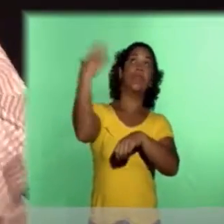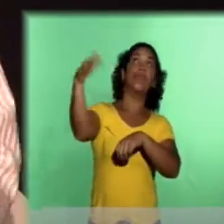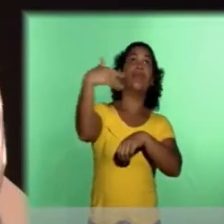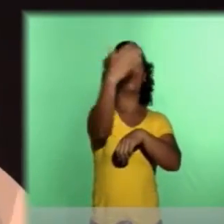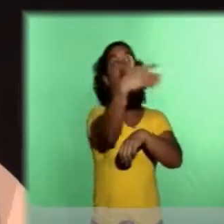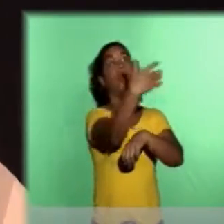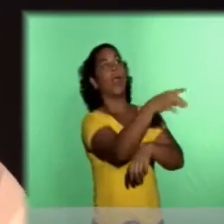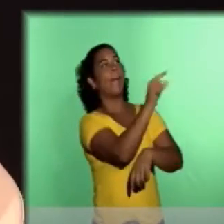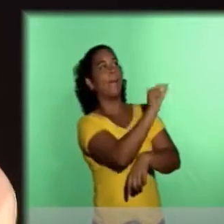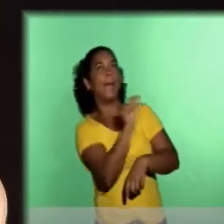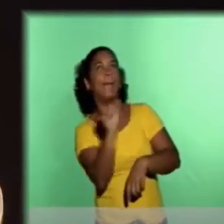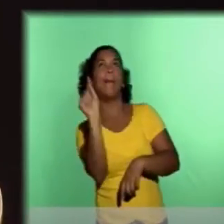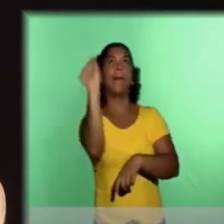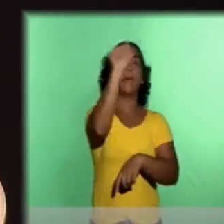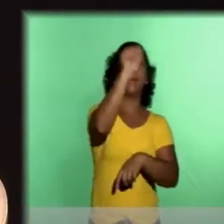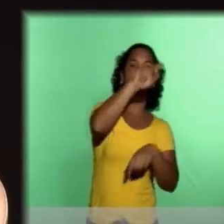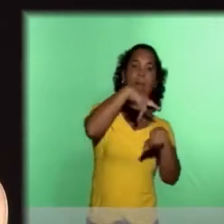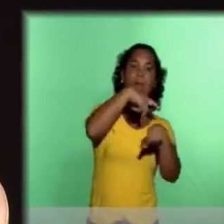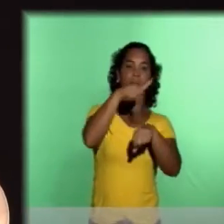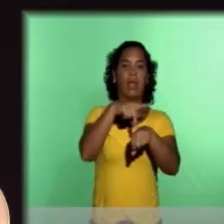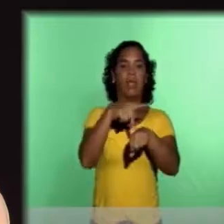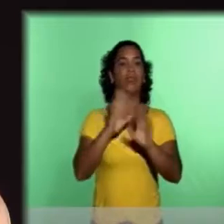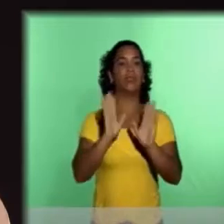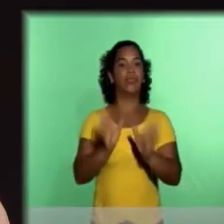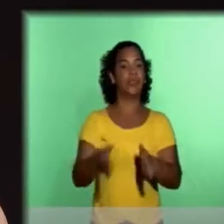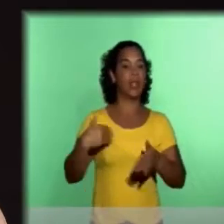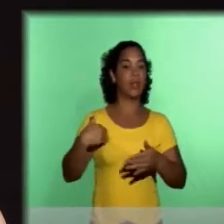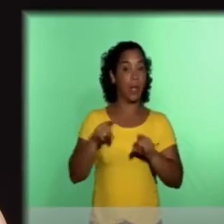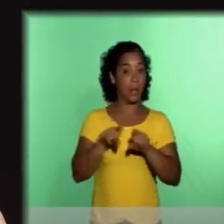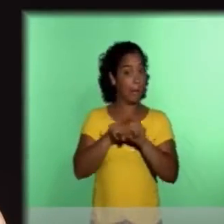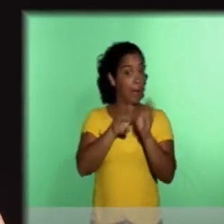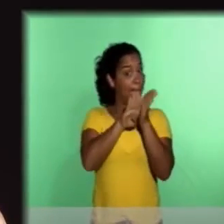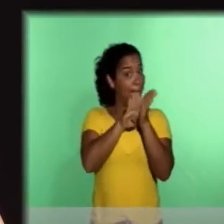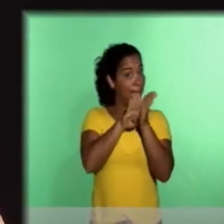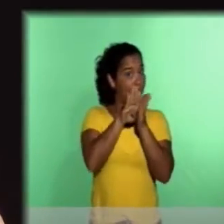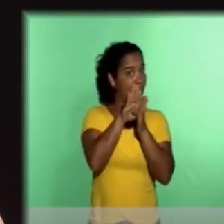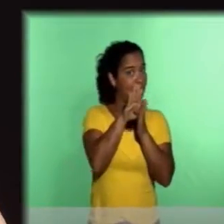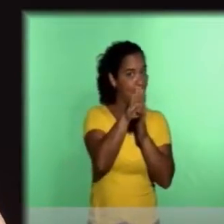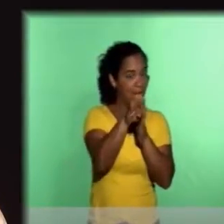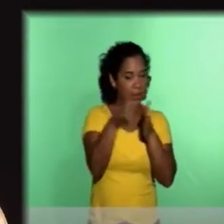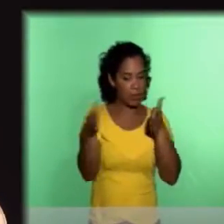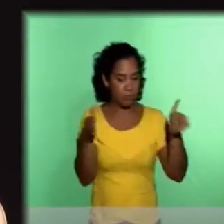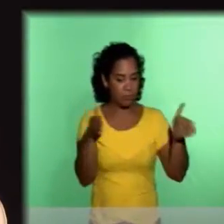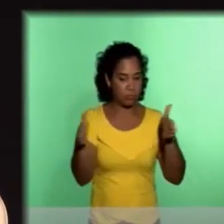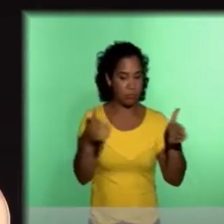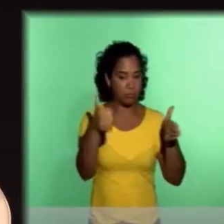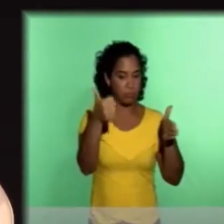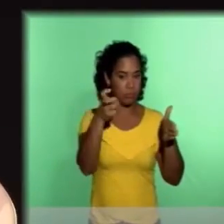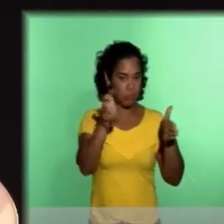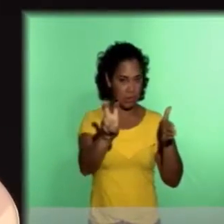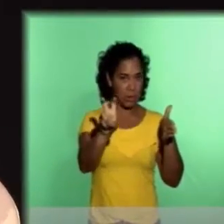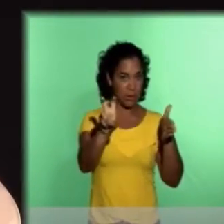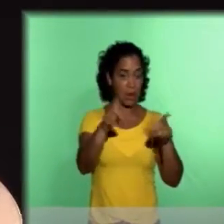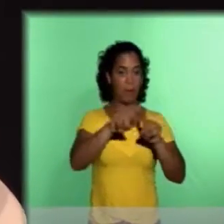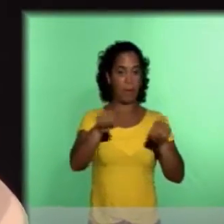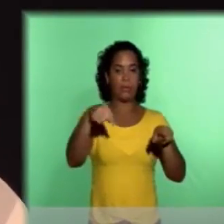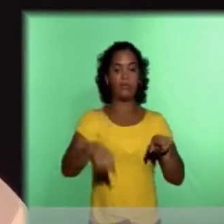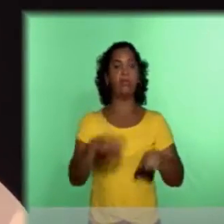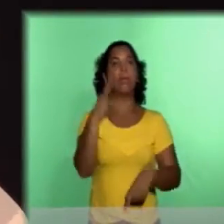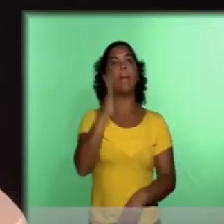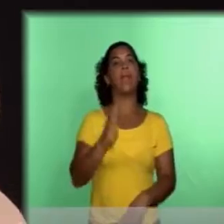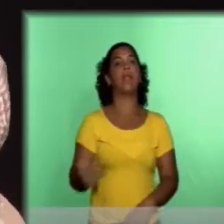para esses próximos 15 anos. O nosso plano são 10 anos, mas há uma